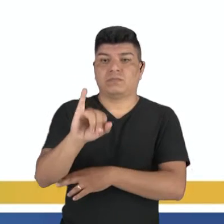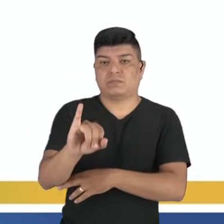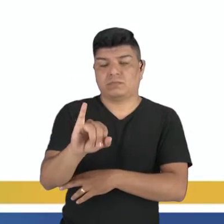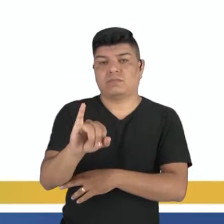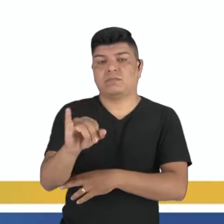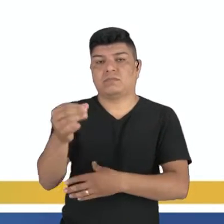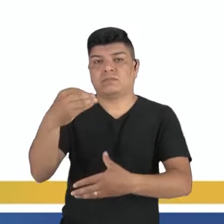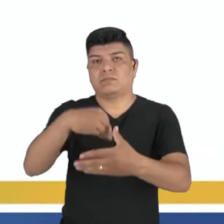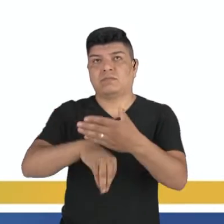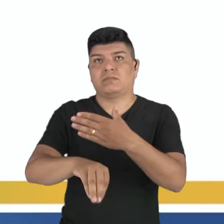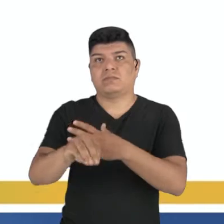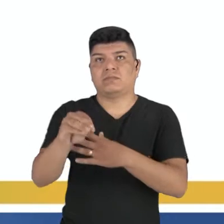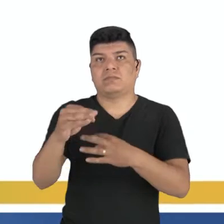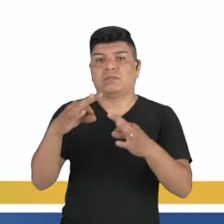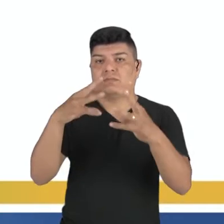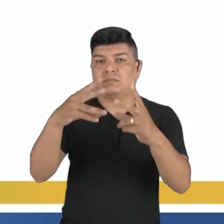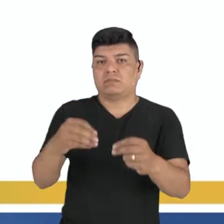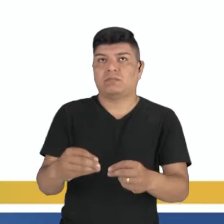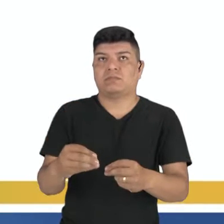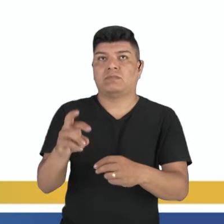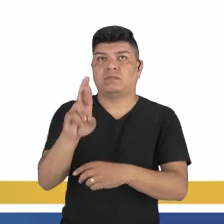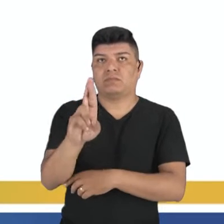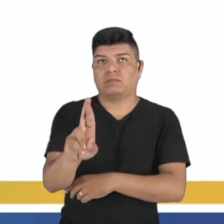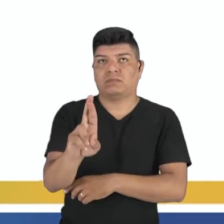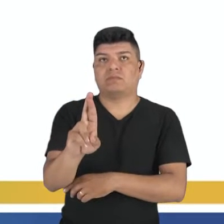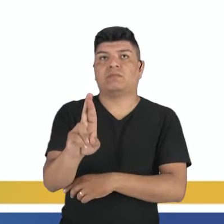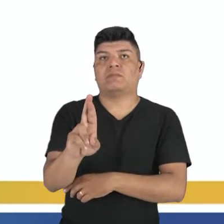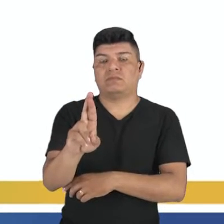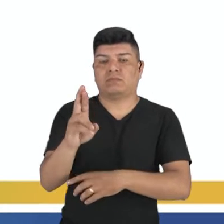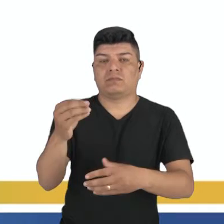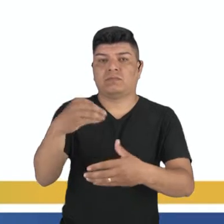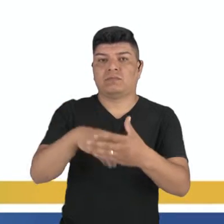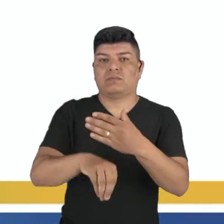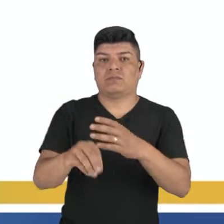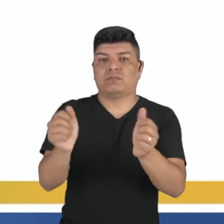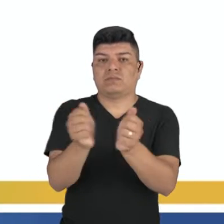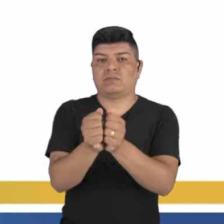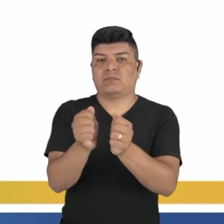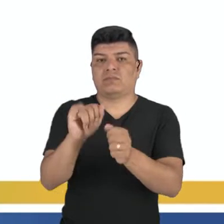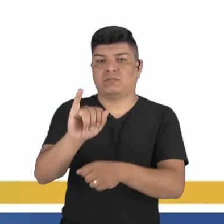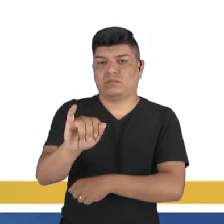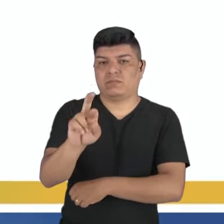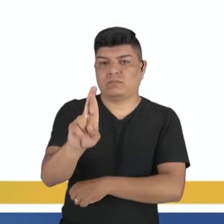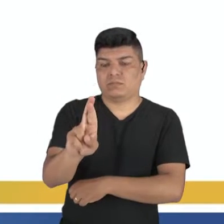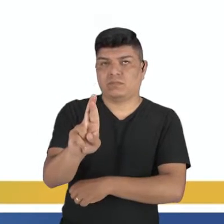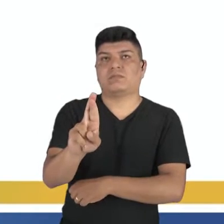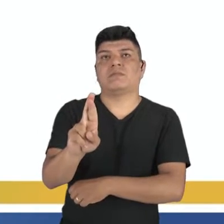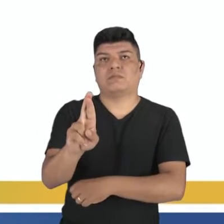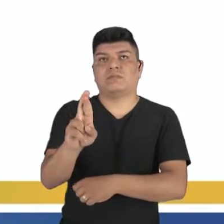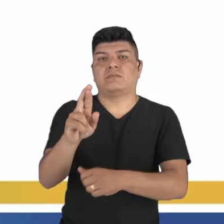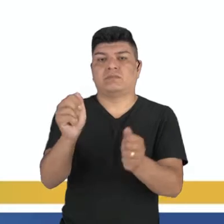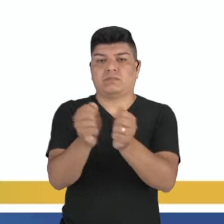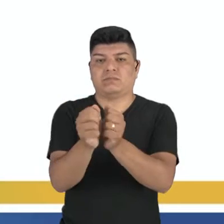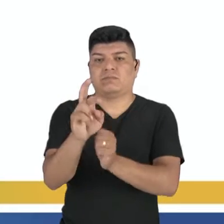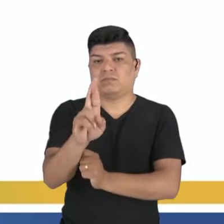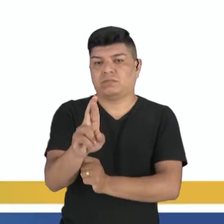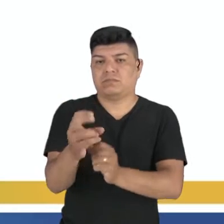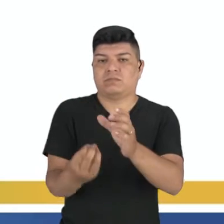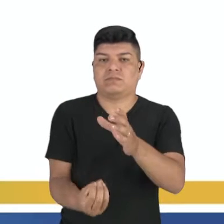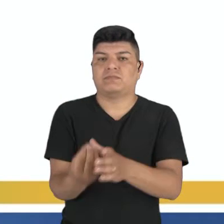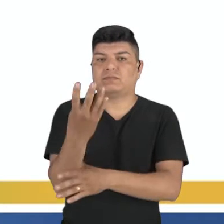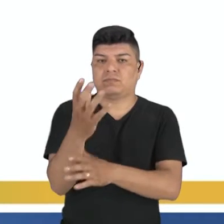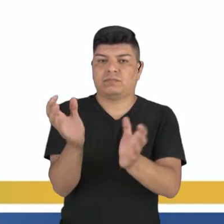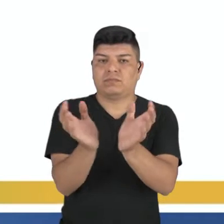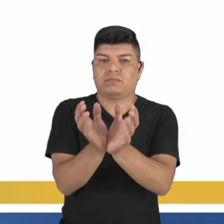inteiros, e ambos estão dentro dos racionais, temos ali a união dos irracionais com os racionais, formando então